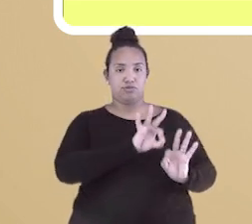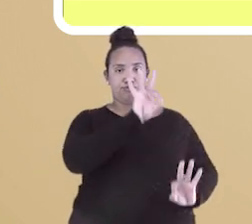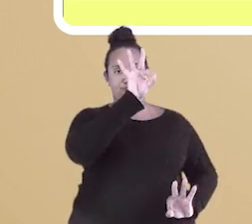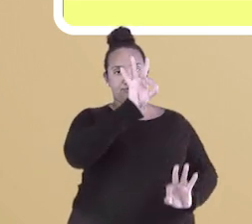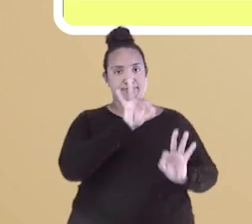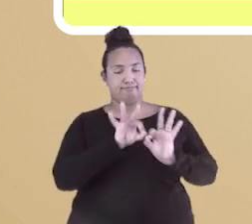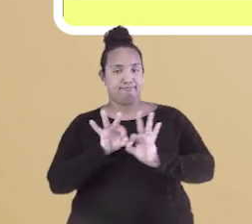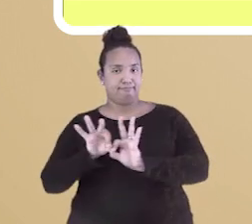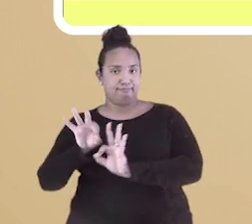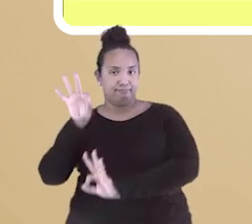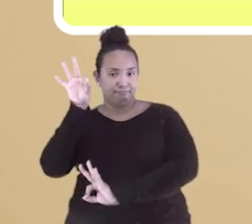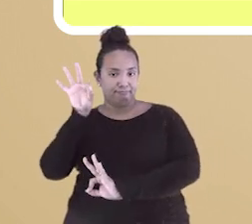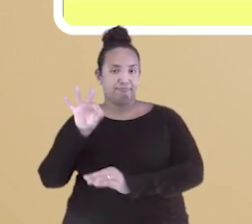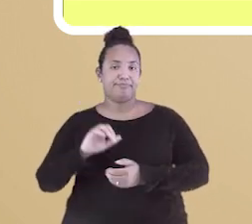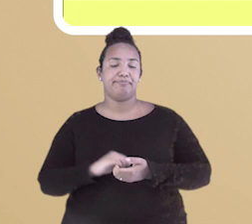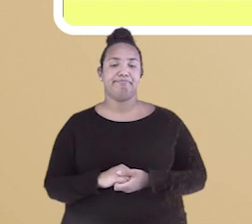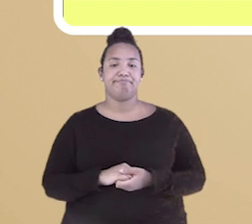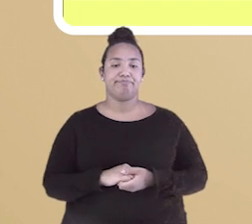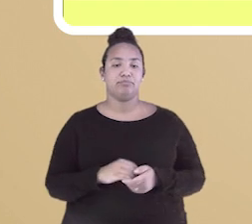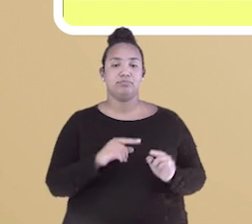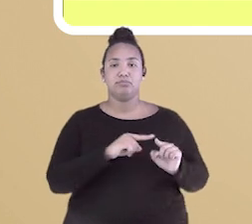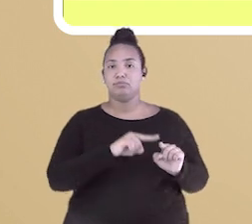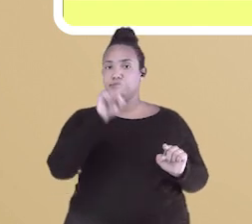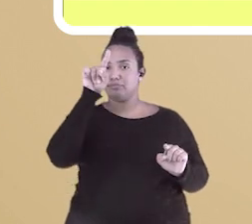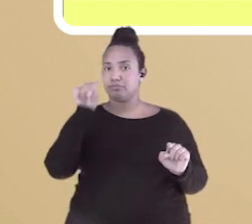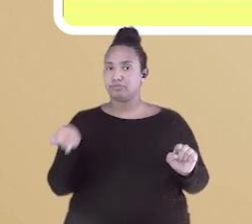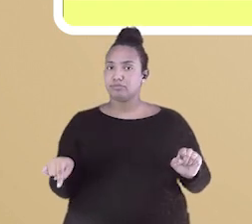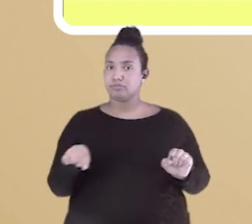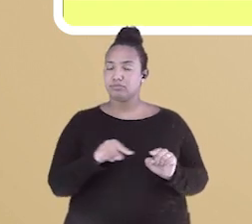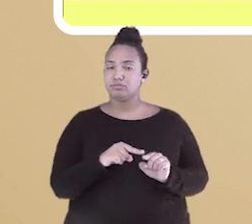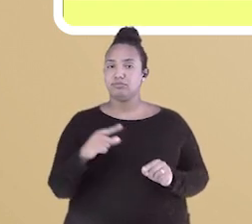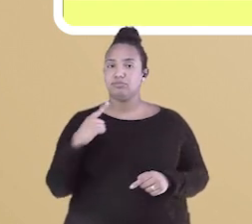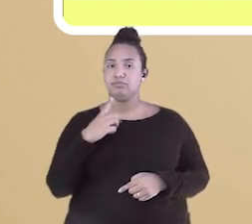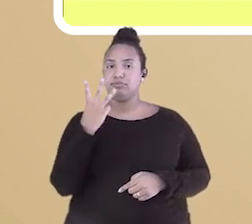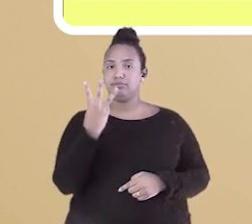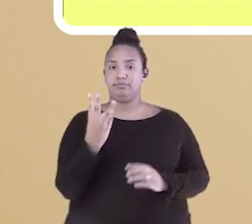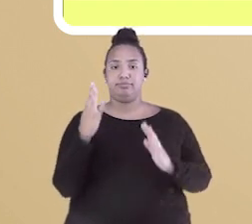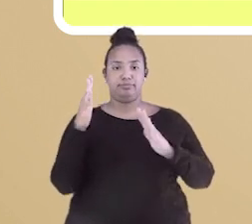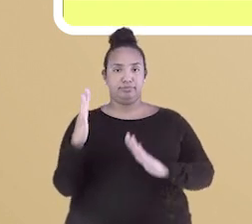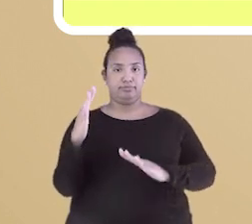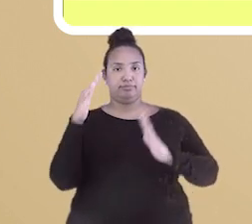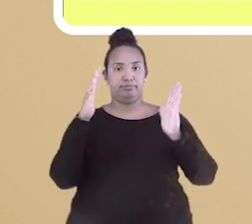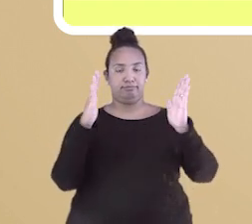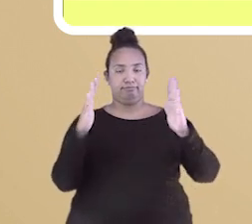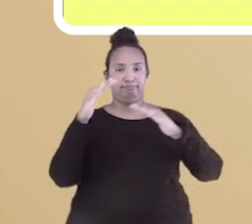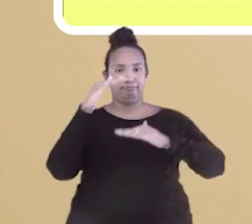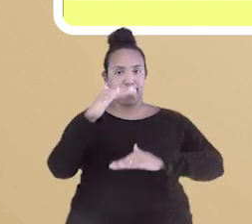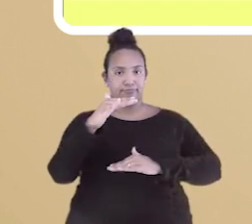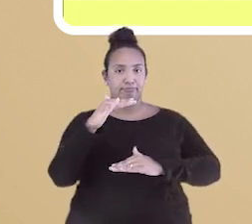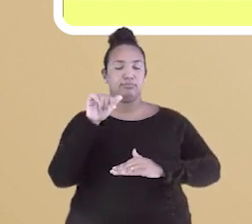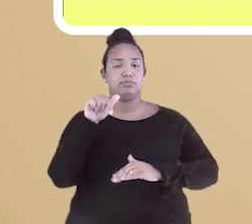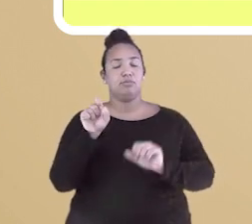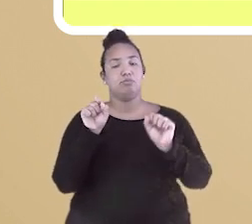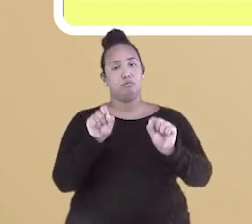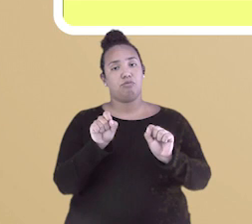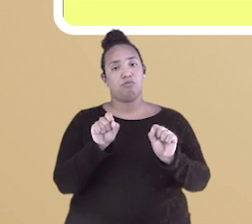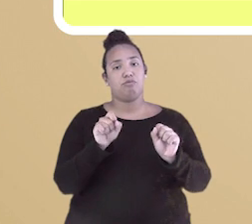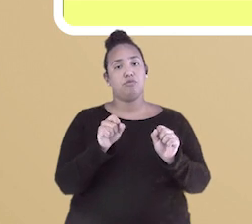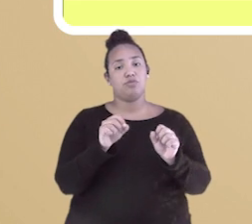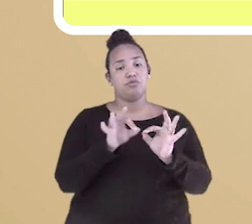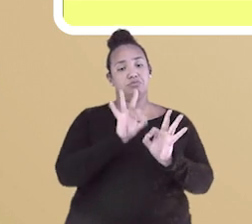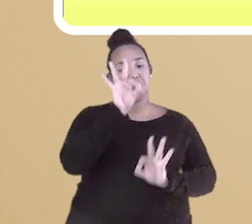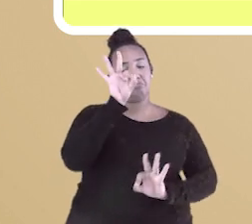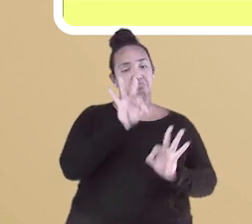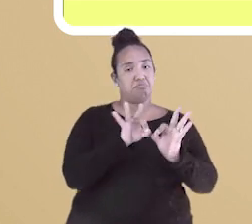comprimento. O triângulo tem 3 lados retos. E esses lados podem ser de tamanhos iguais ou podem ser